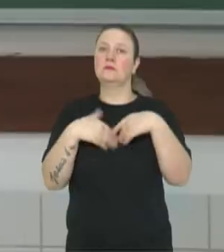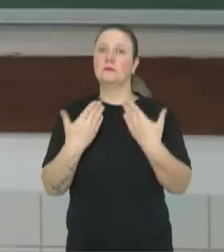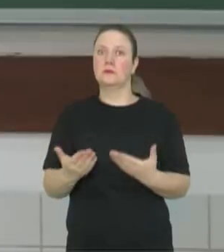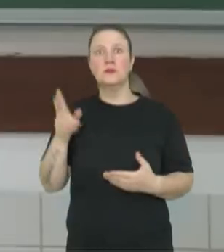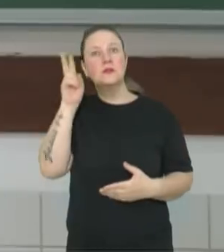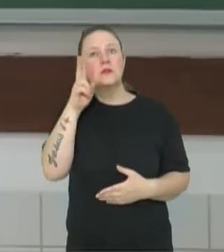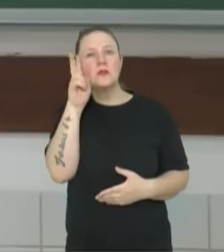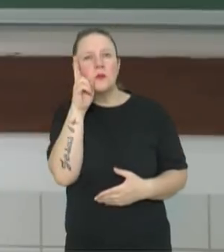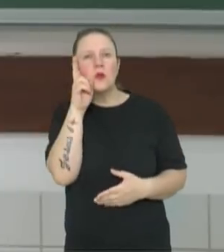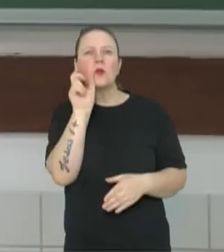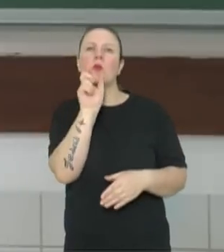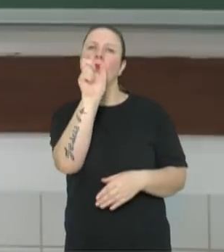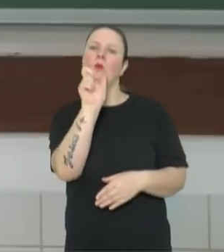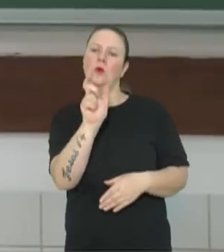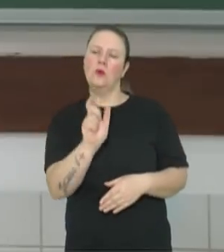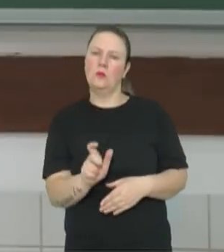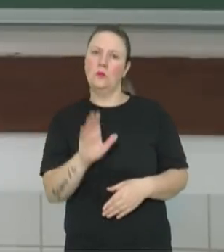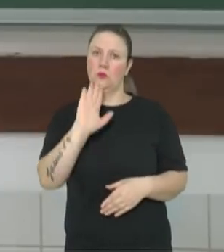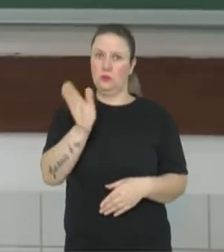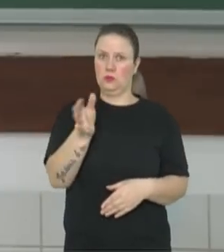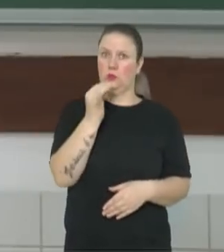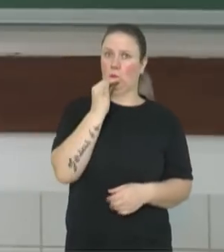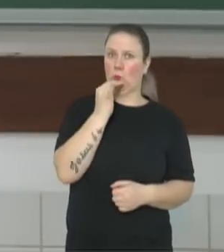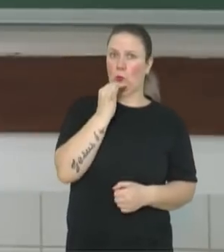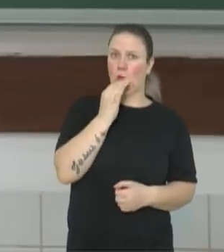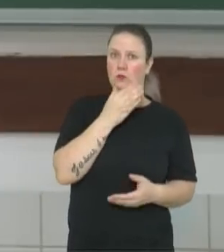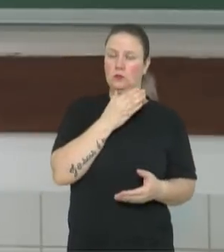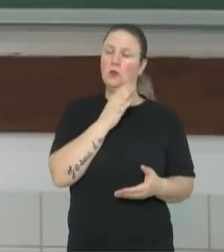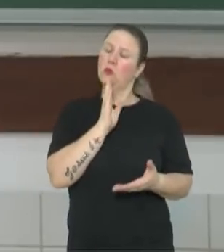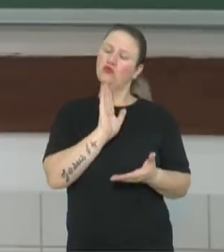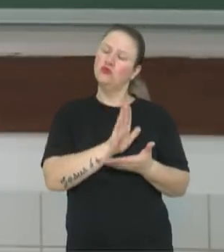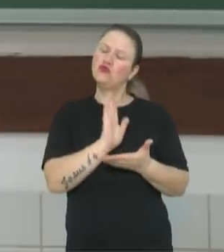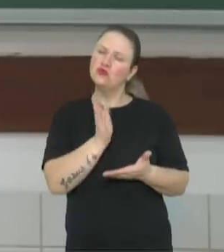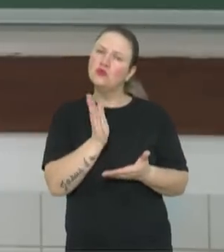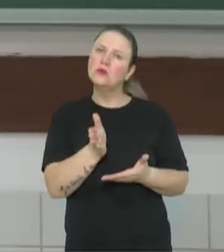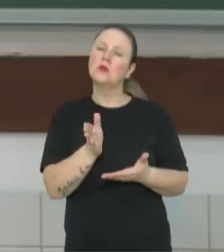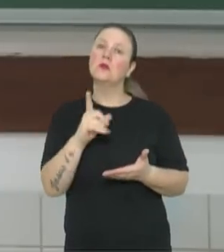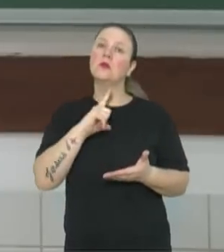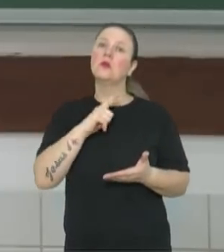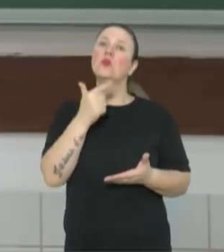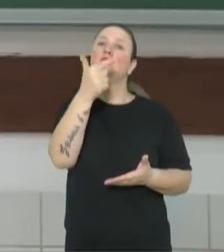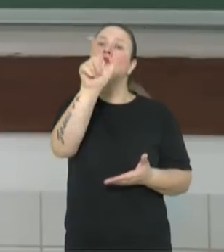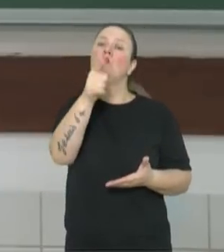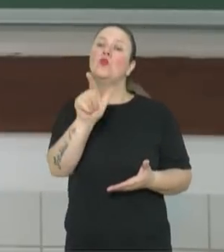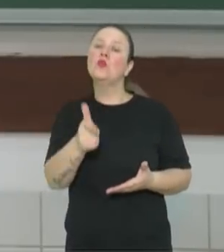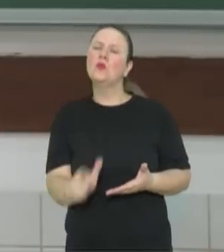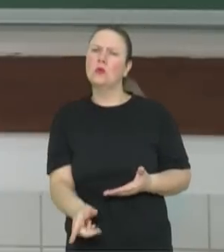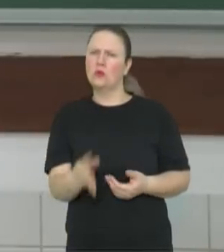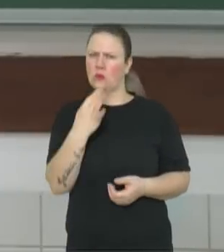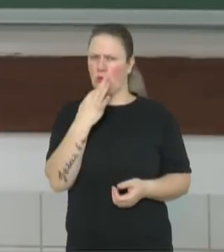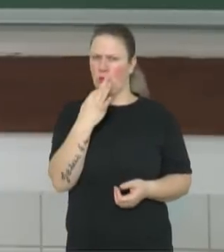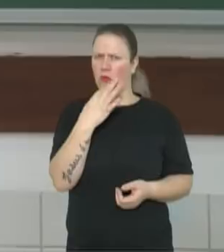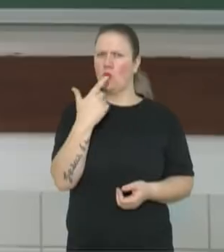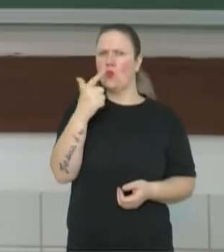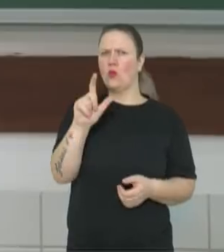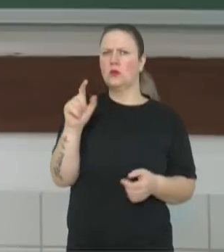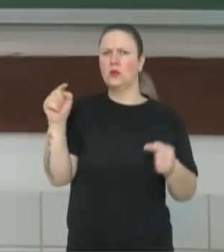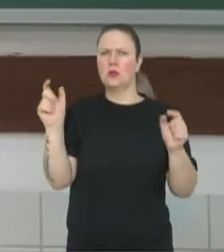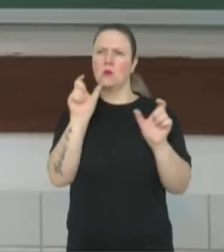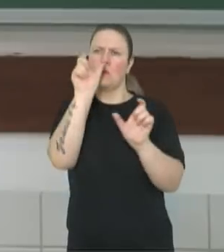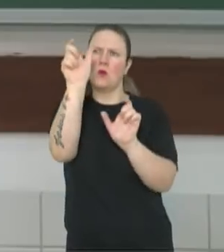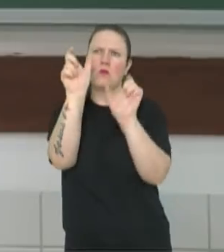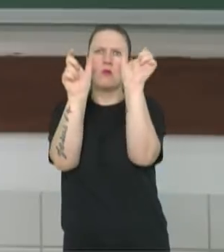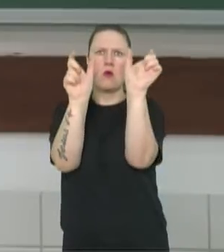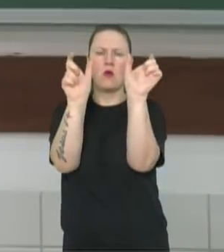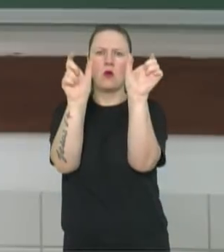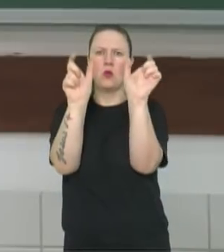Lembra aí, pensa em algumas palavrinhas. Eu já dei um exemplo antes, tem mais um aí e outras. Você conhece outras palavras que têm